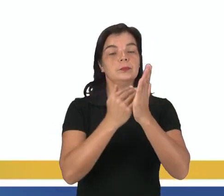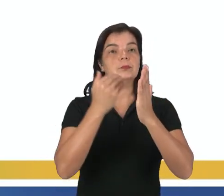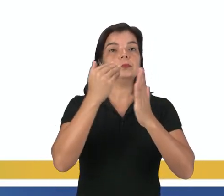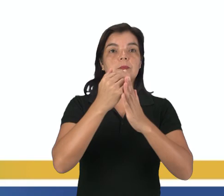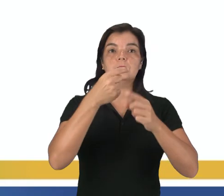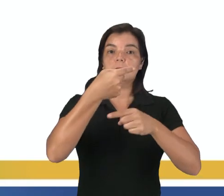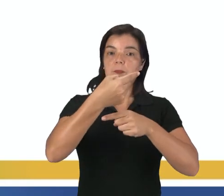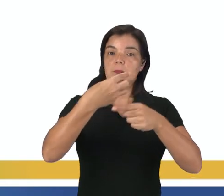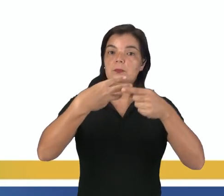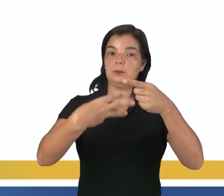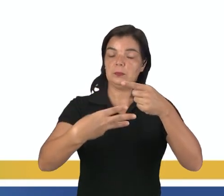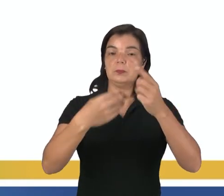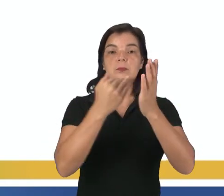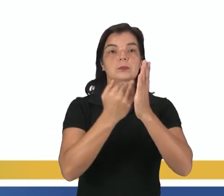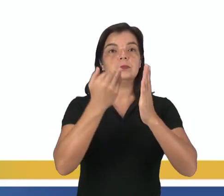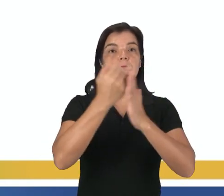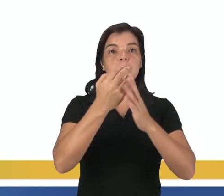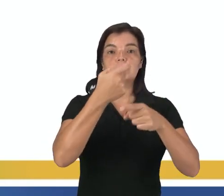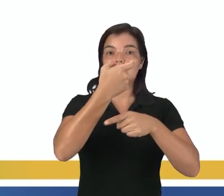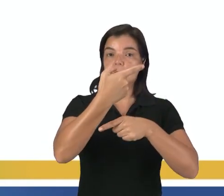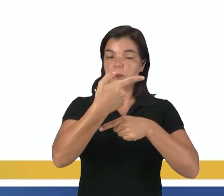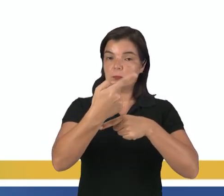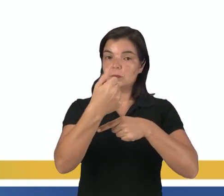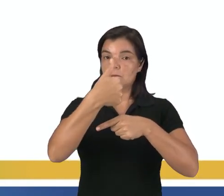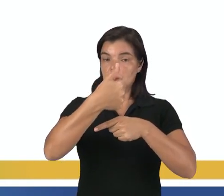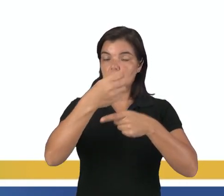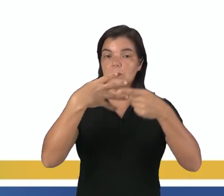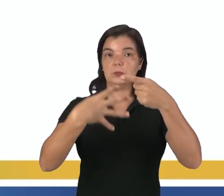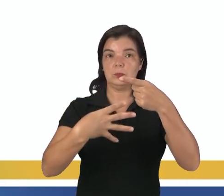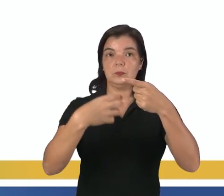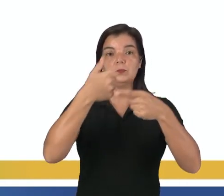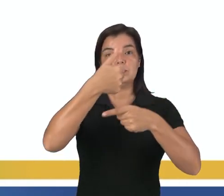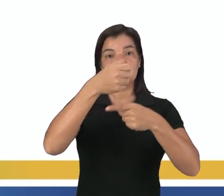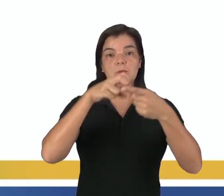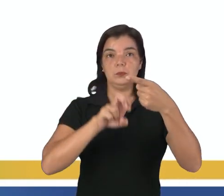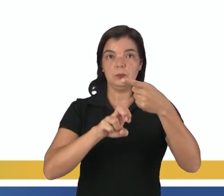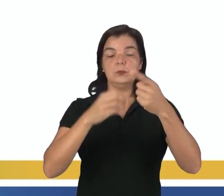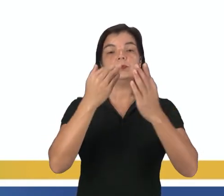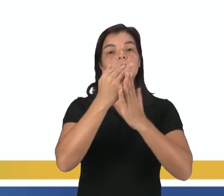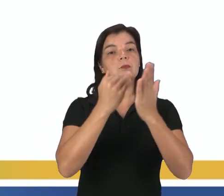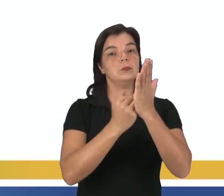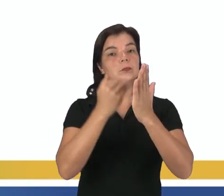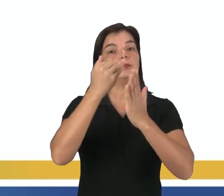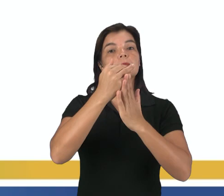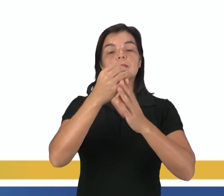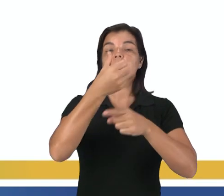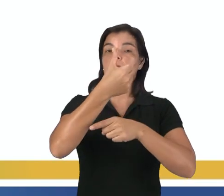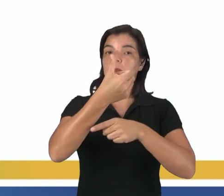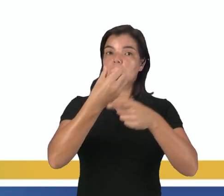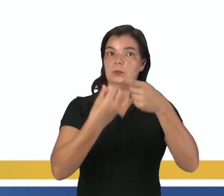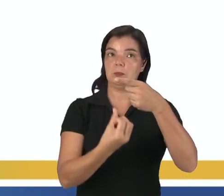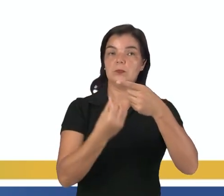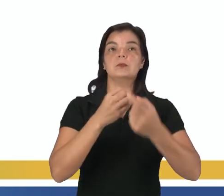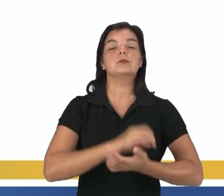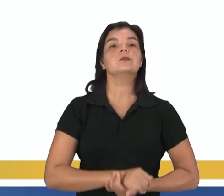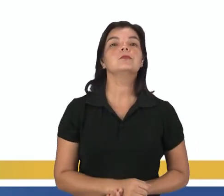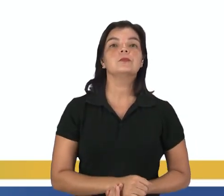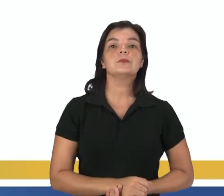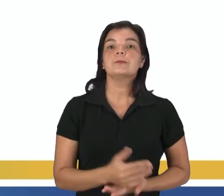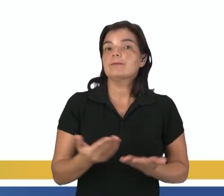quarto, que é maior que um quinto, que é maior que um sexto, certo?